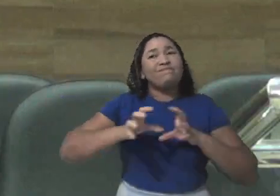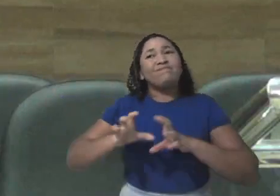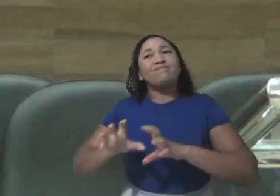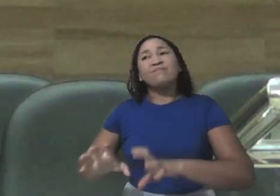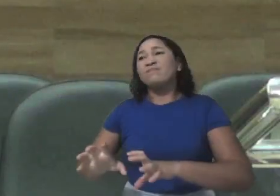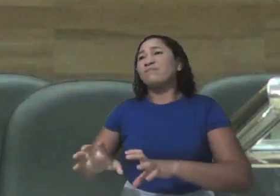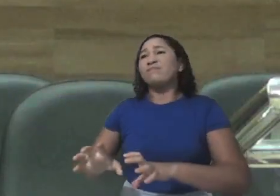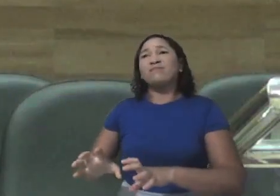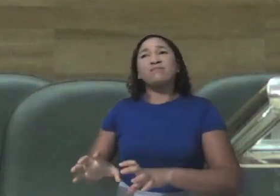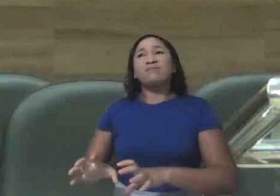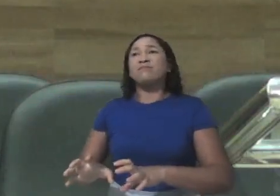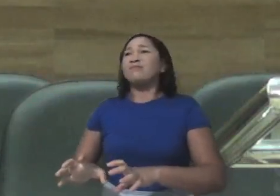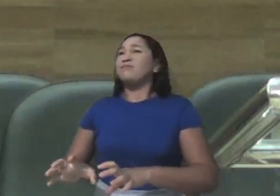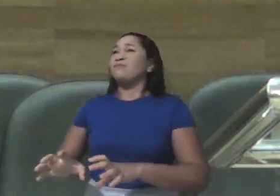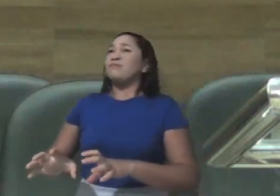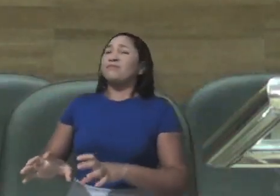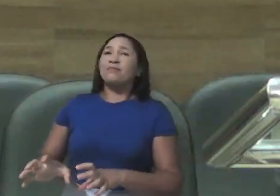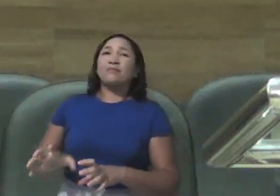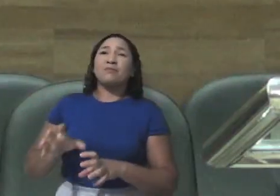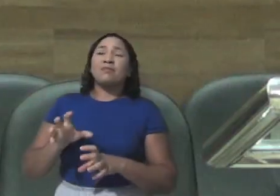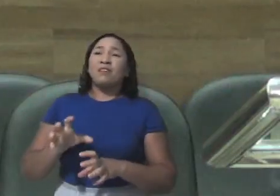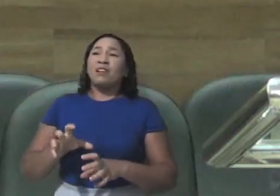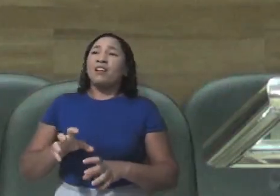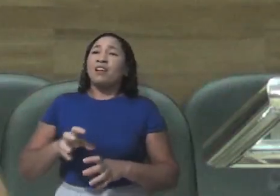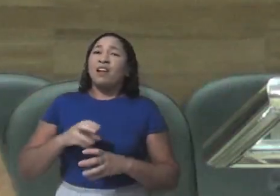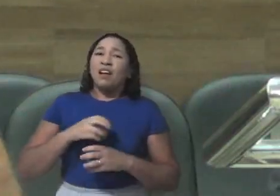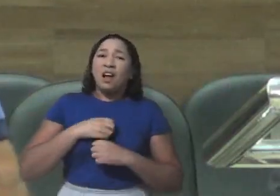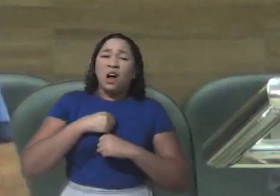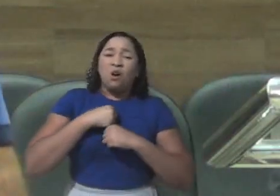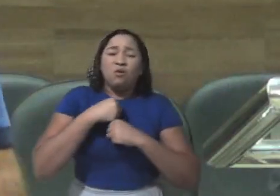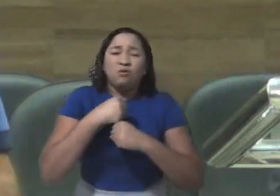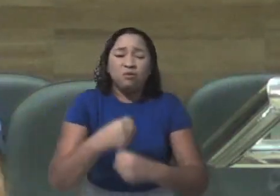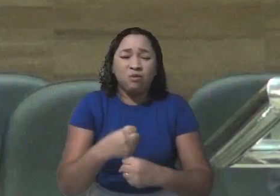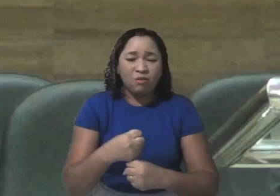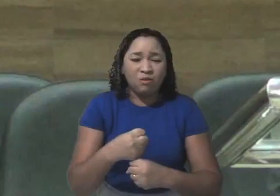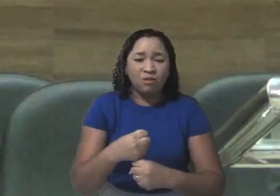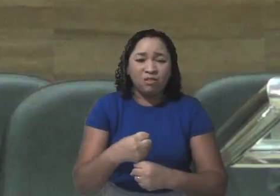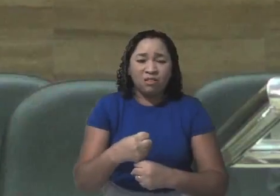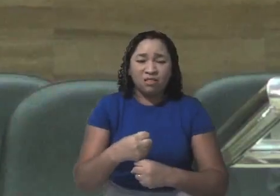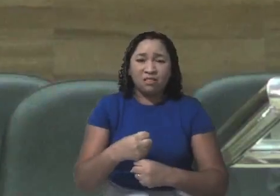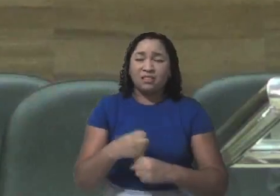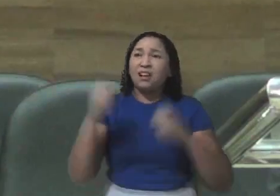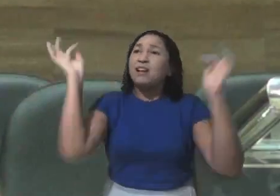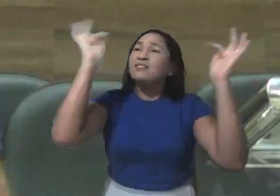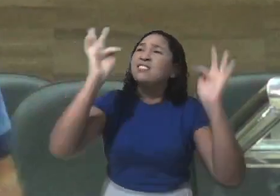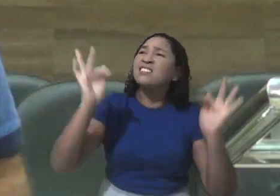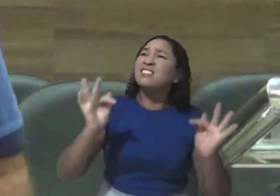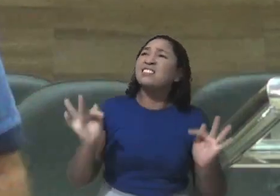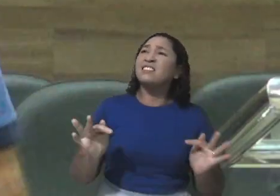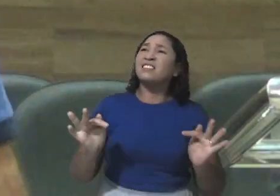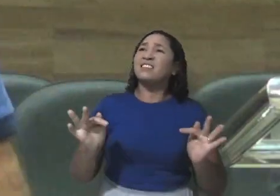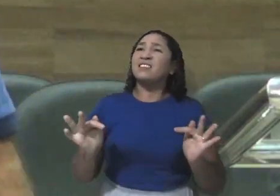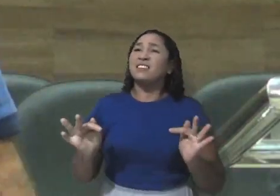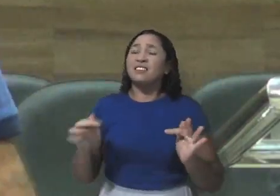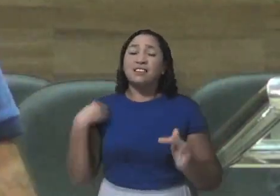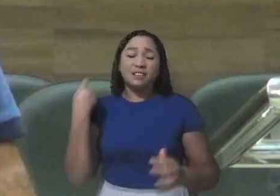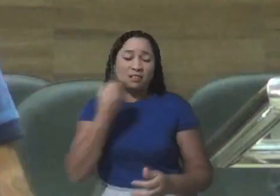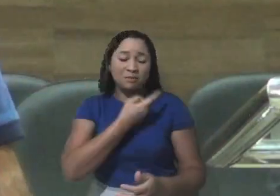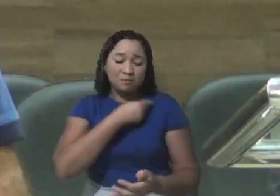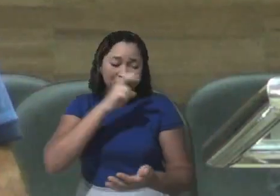e quase parando sem força. A gente faz o quê? a gente ler